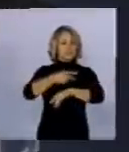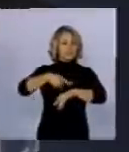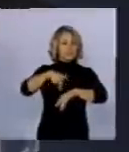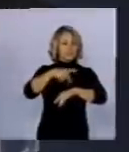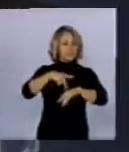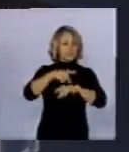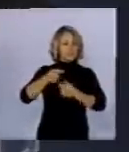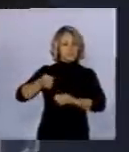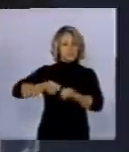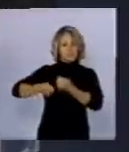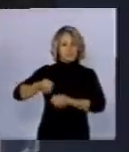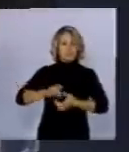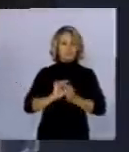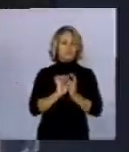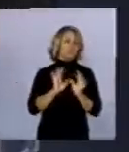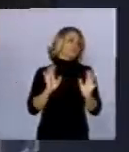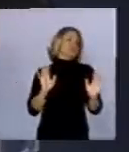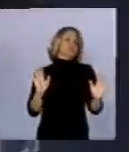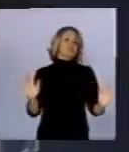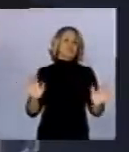Mercado Livre